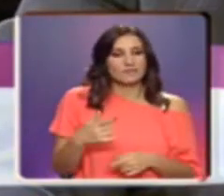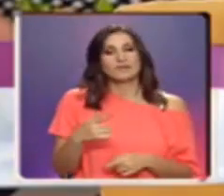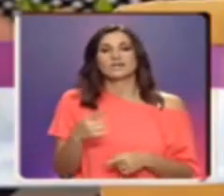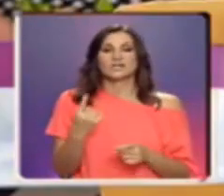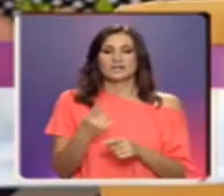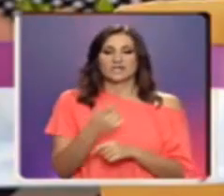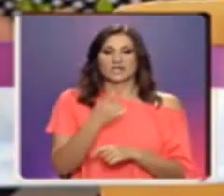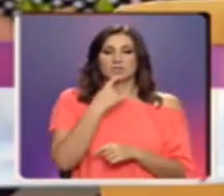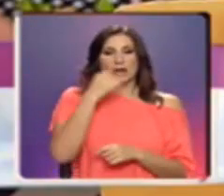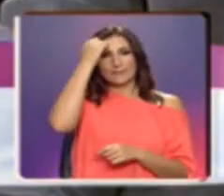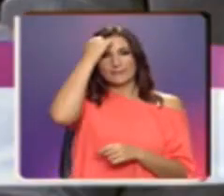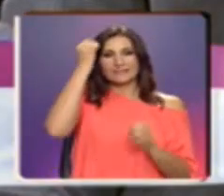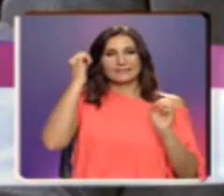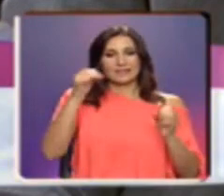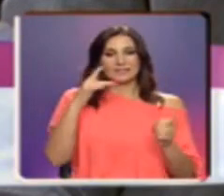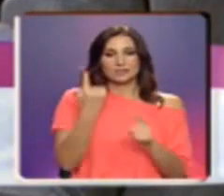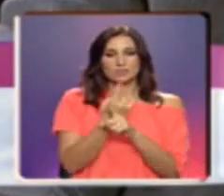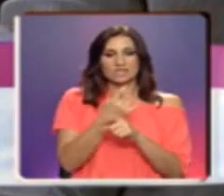do que disse até hoje?